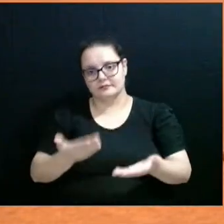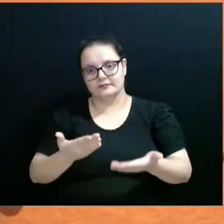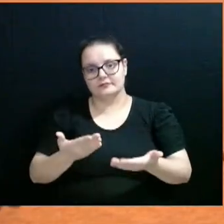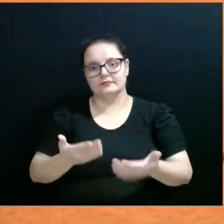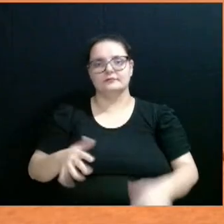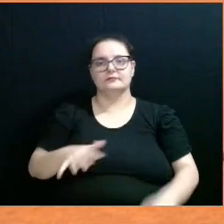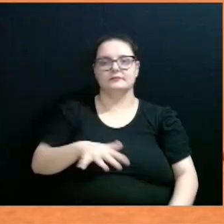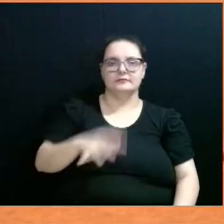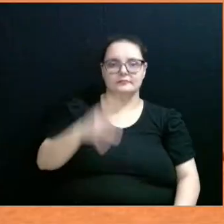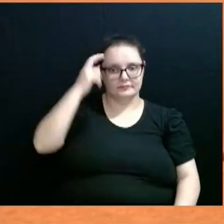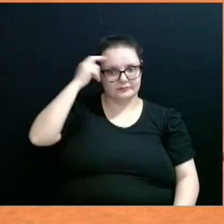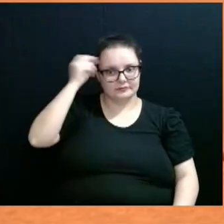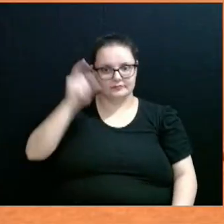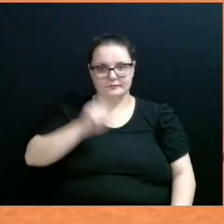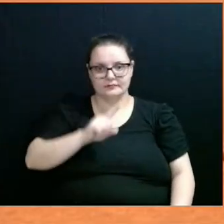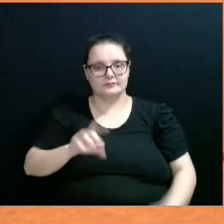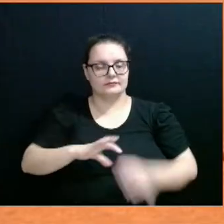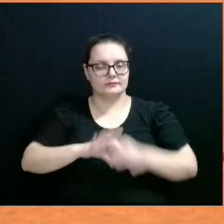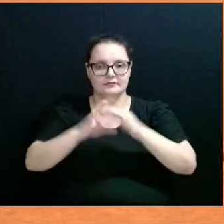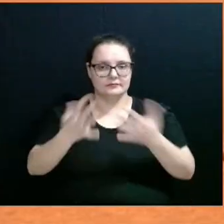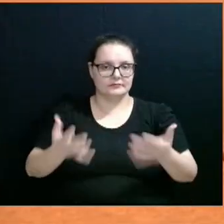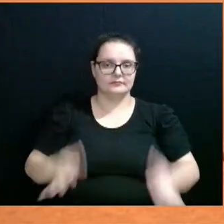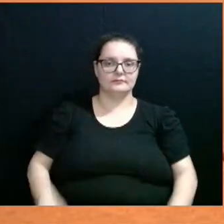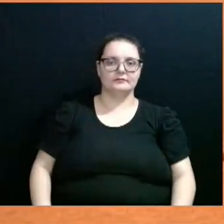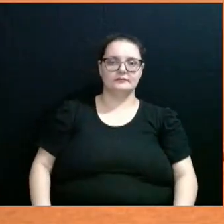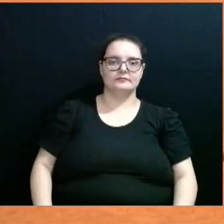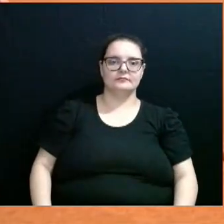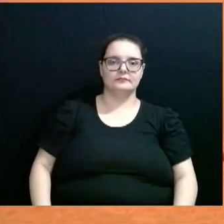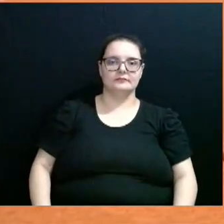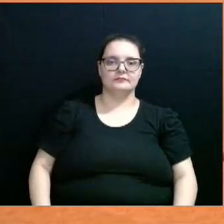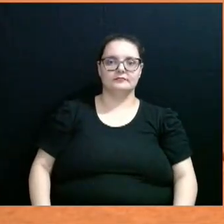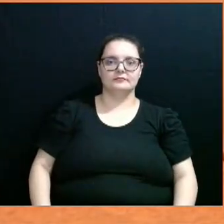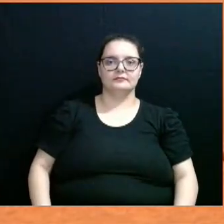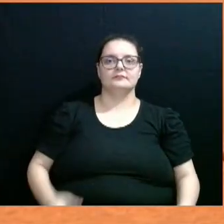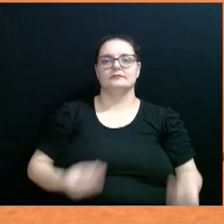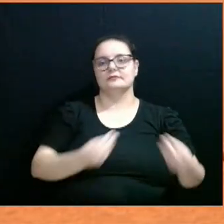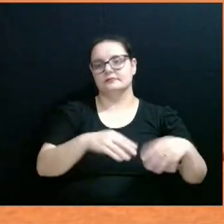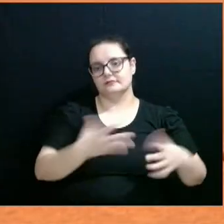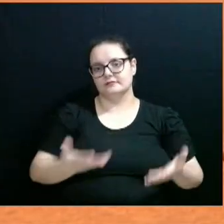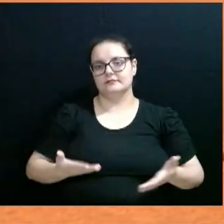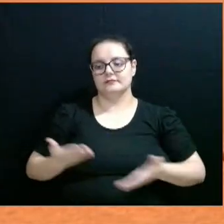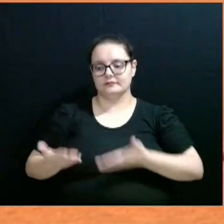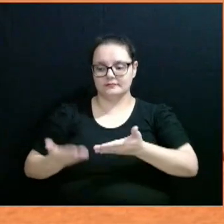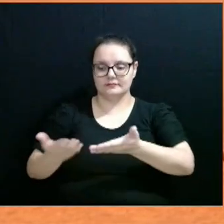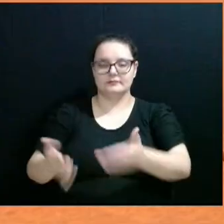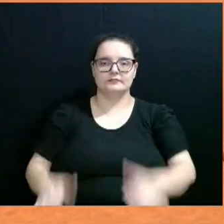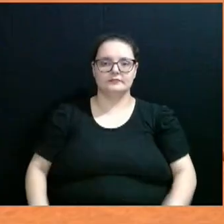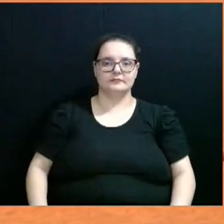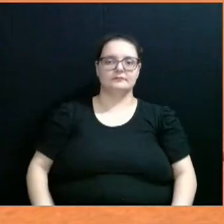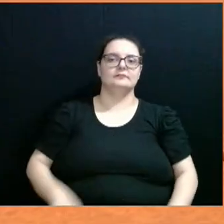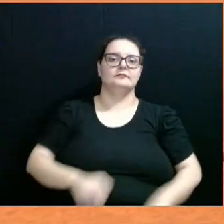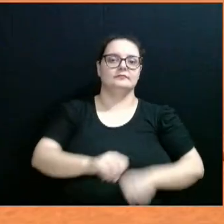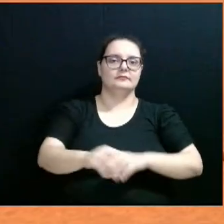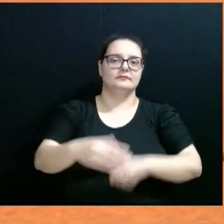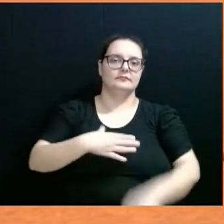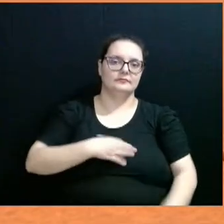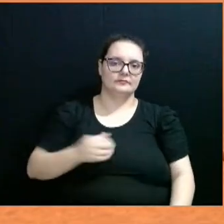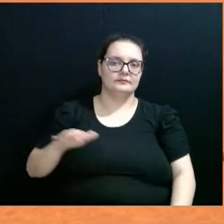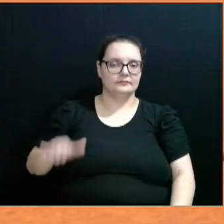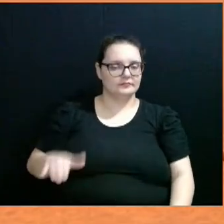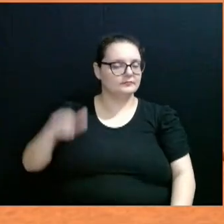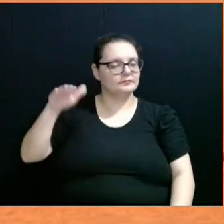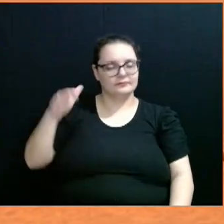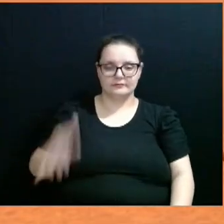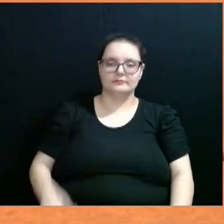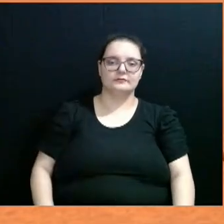deixar sempre preservar, não deixar cair, passar para os nossos filhos, os menores que estão aí, para que isso não possa